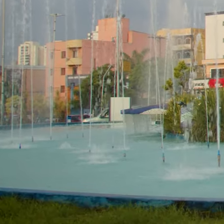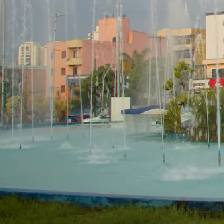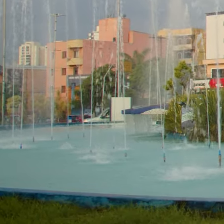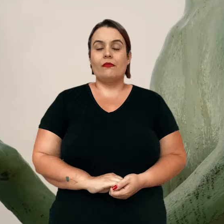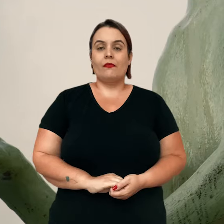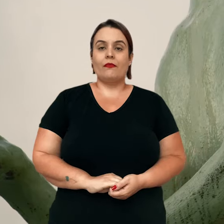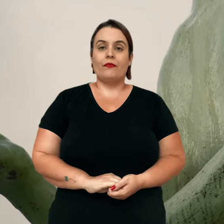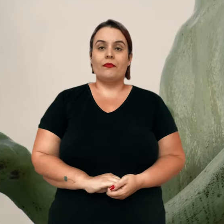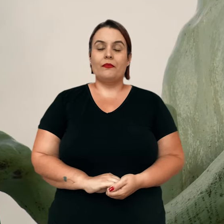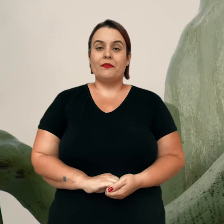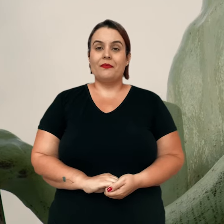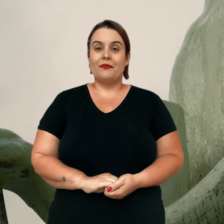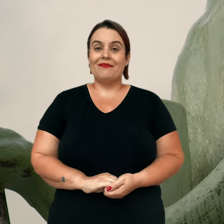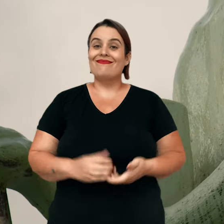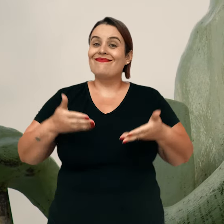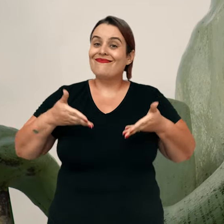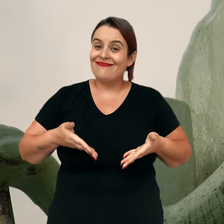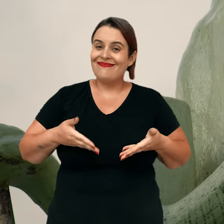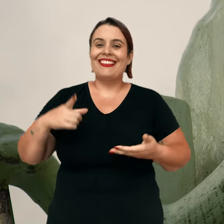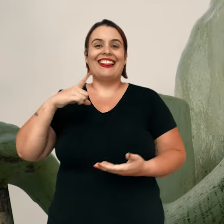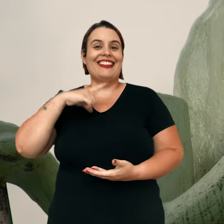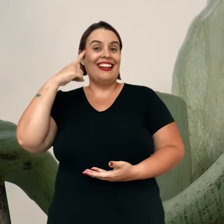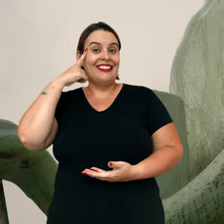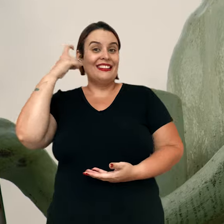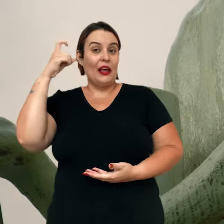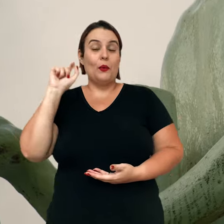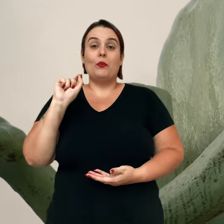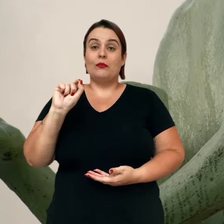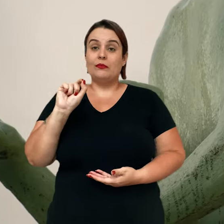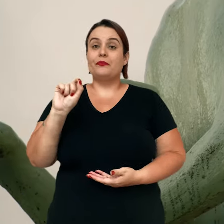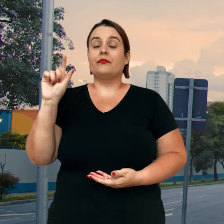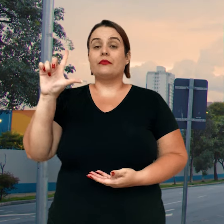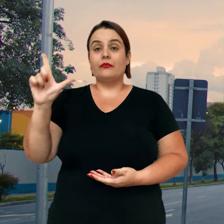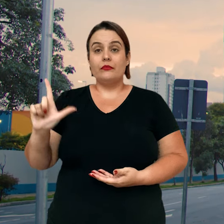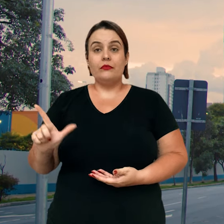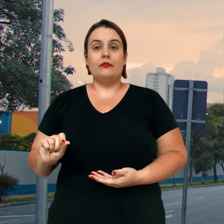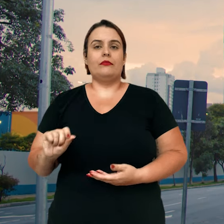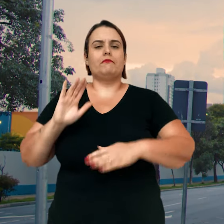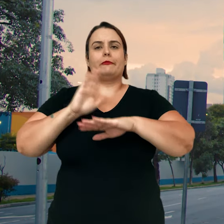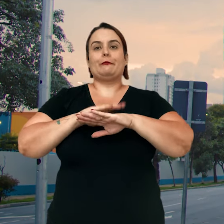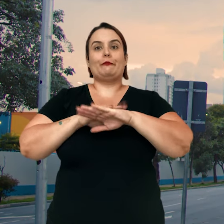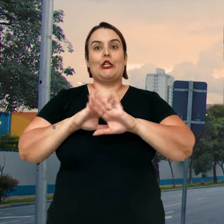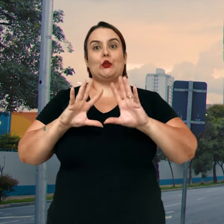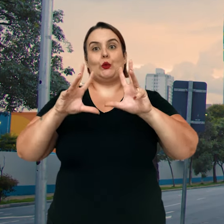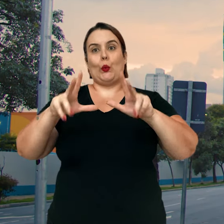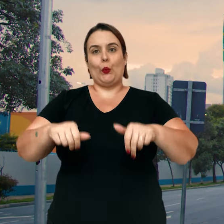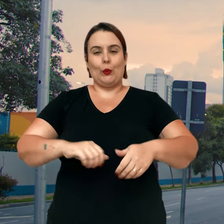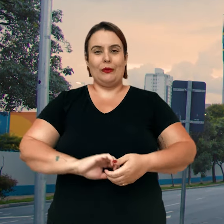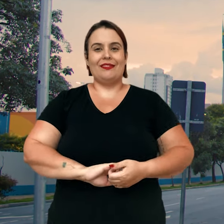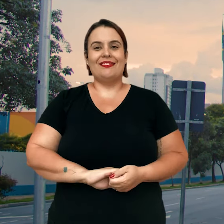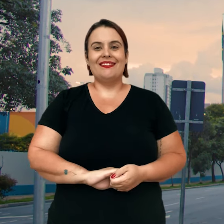Esculturas de figuras humanas. Aqui tem aquela ideia de que os italianos que fizeram